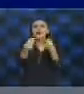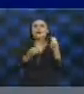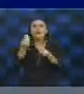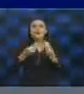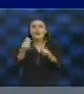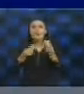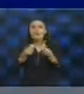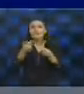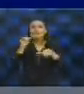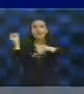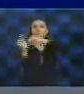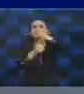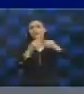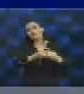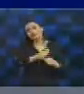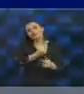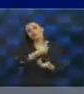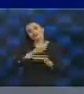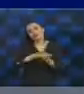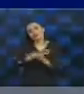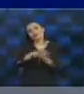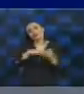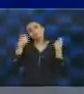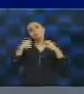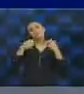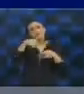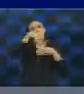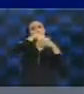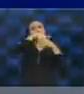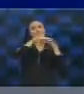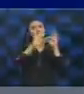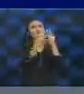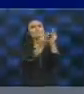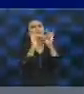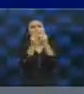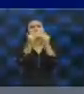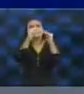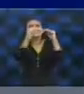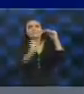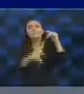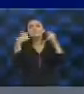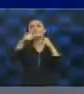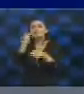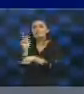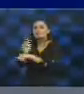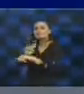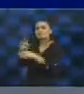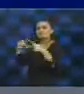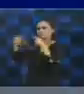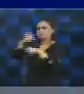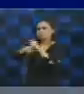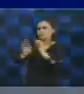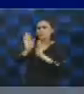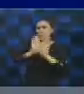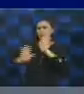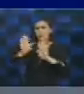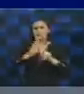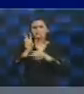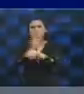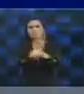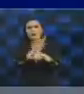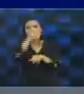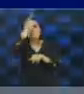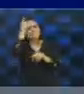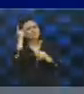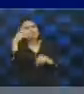muda a vida de ninguém. Nós precisamos de menos política na vida das pessoas, de mais gestão, de mais cuidado com a gente simples,